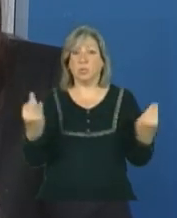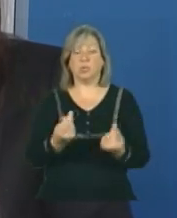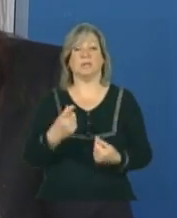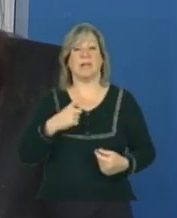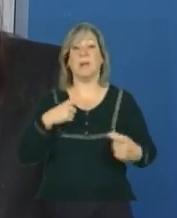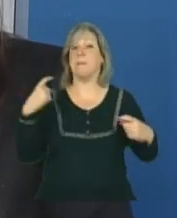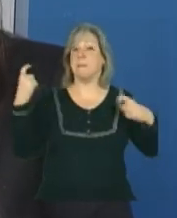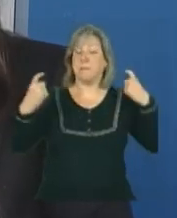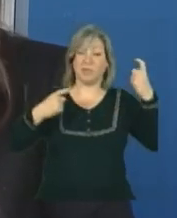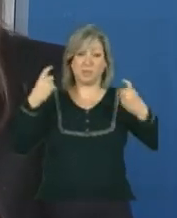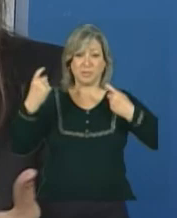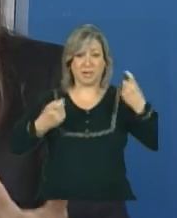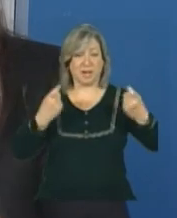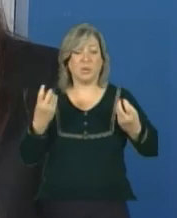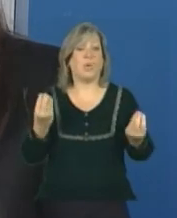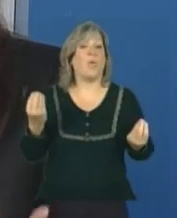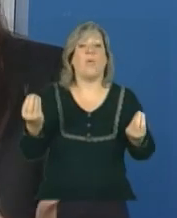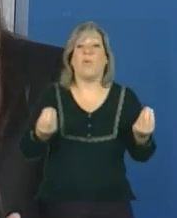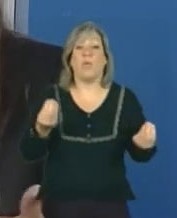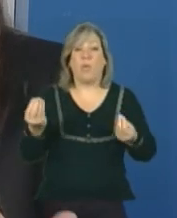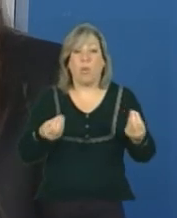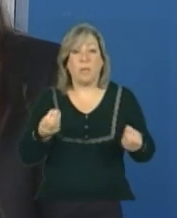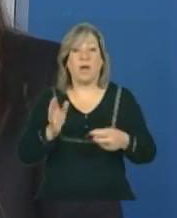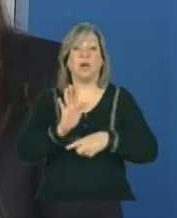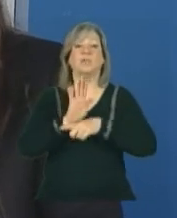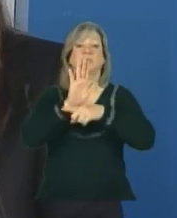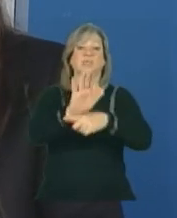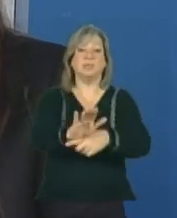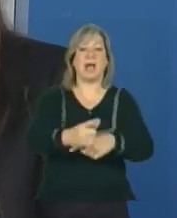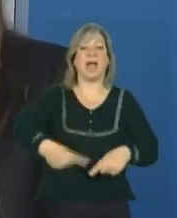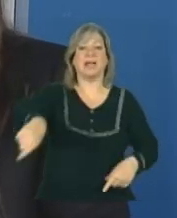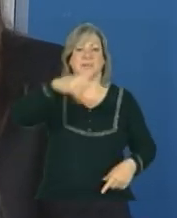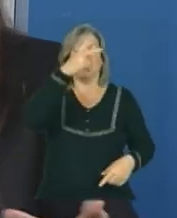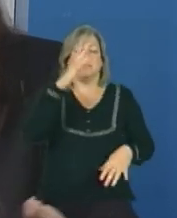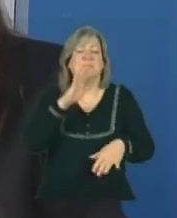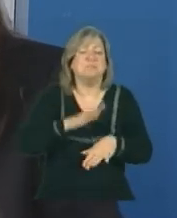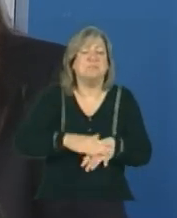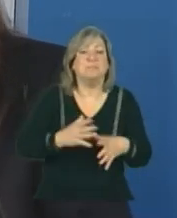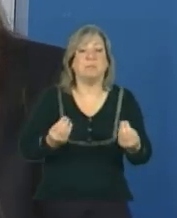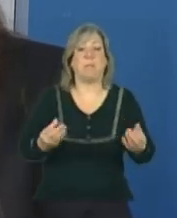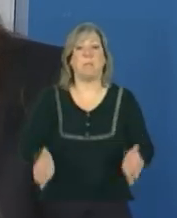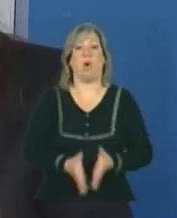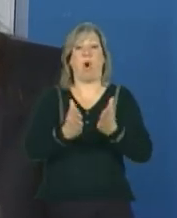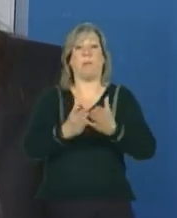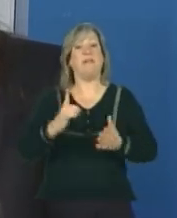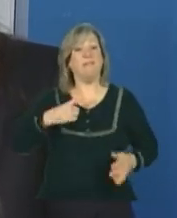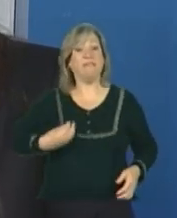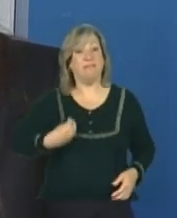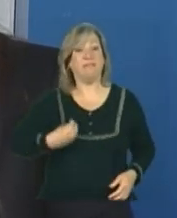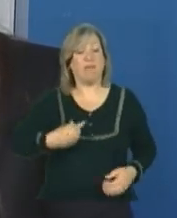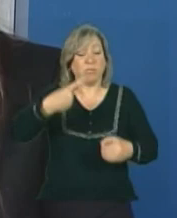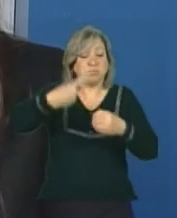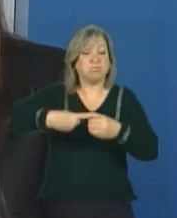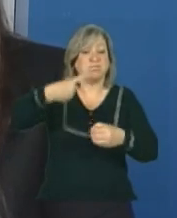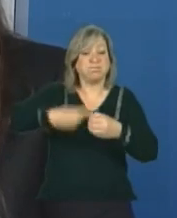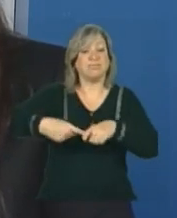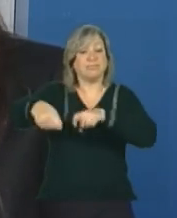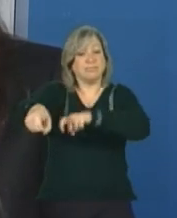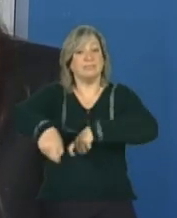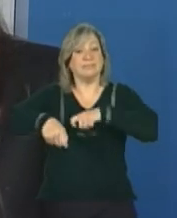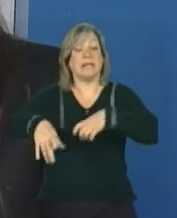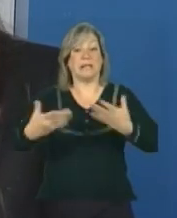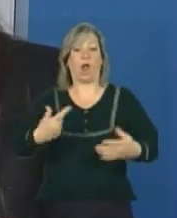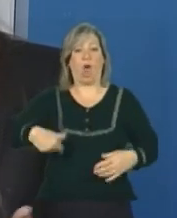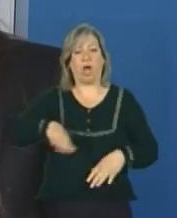com como atingir a população extremamente pobre que está na área rural, começamos a